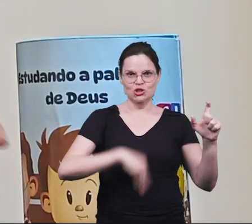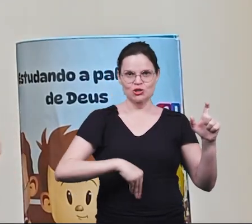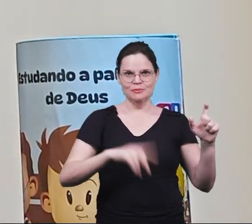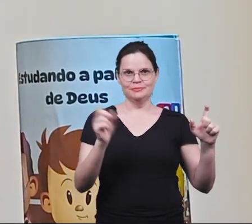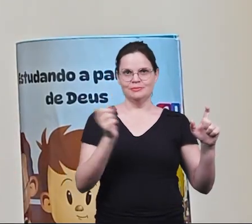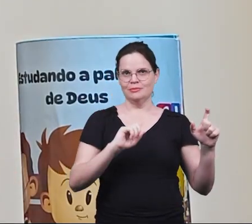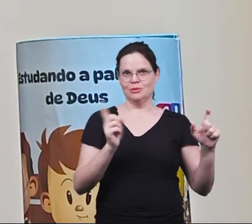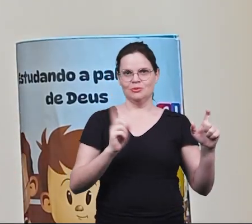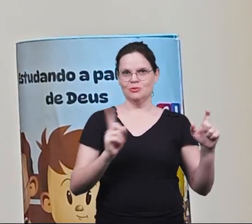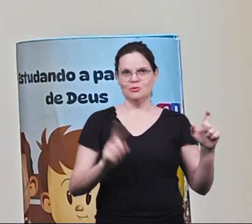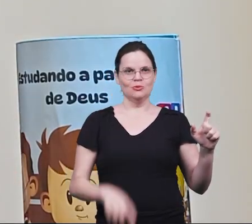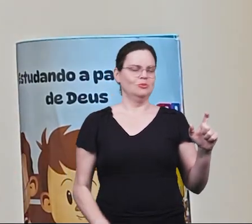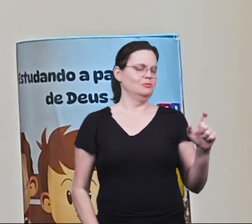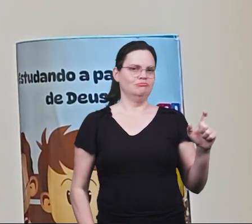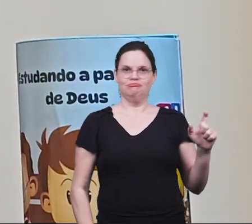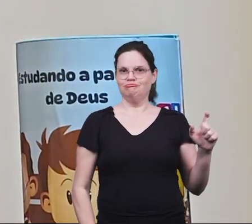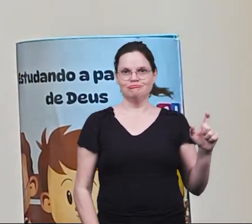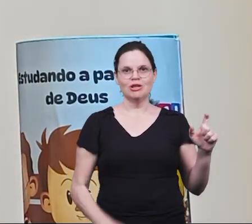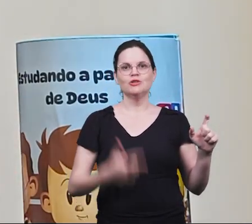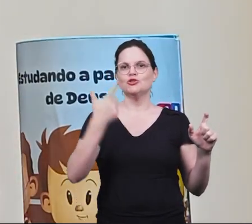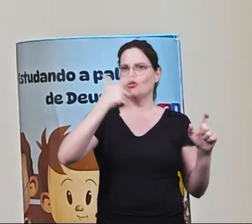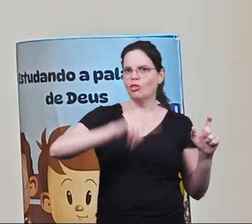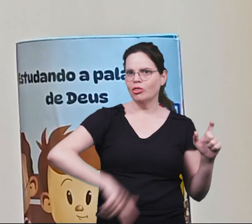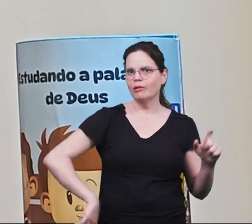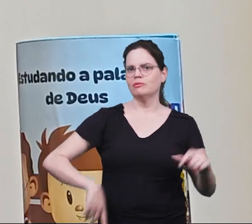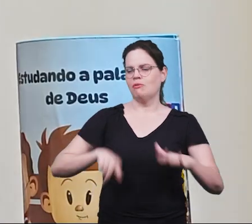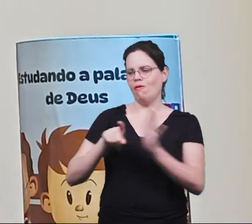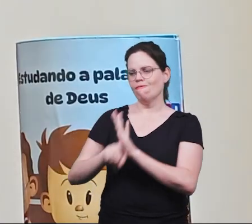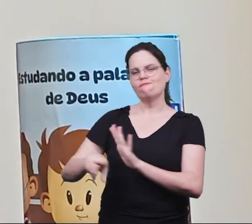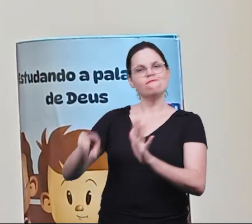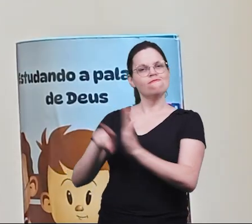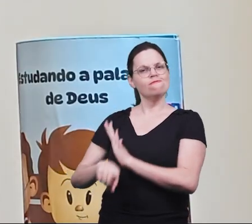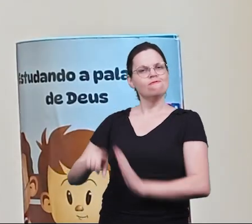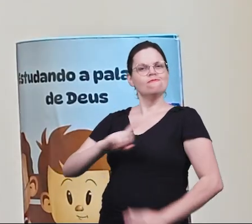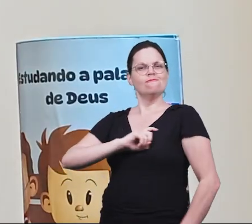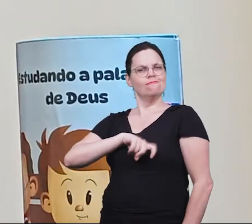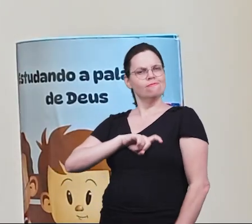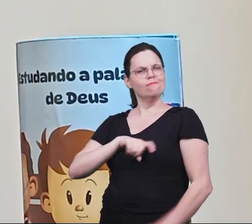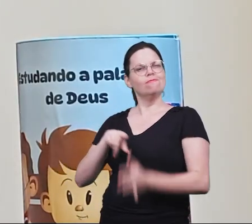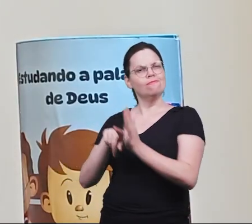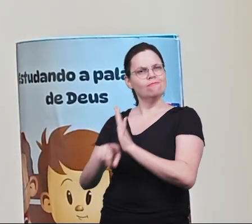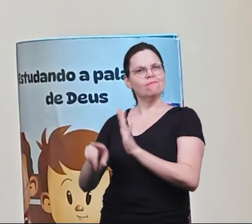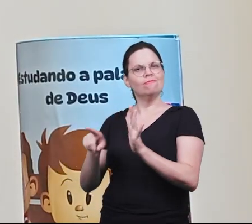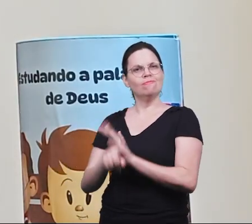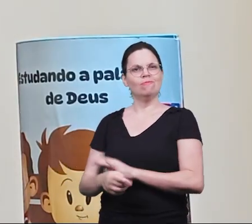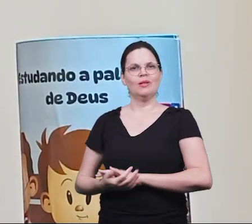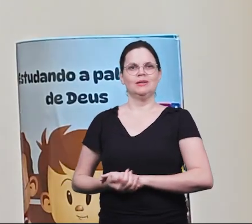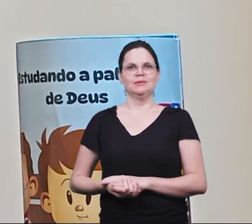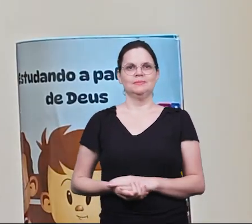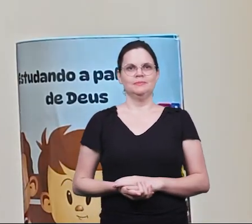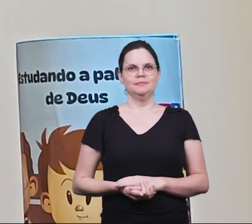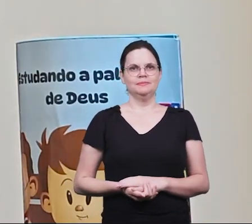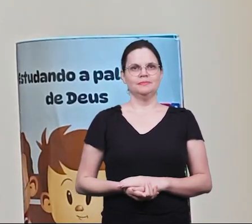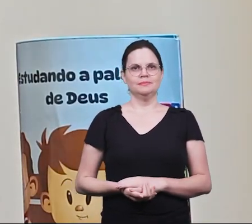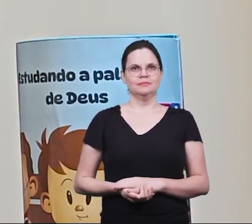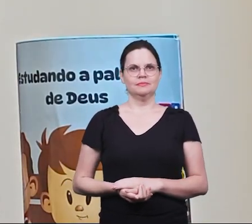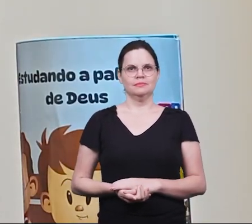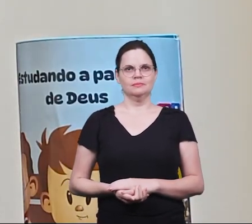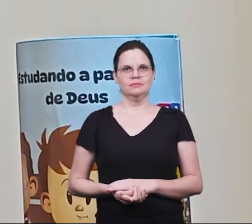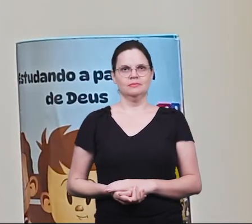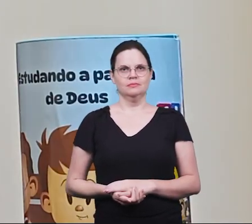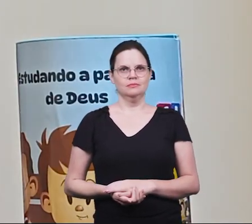desistiu só nessa primeira tentativa? Não. Ele chegou,